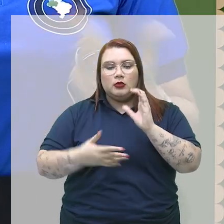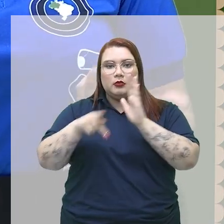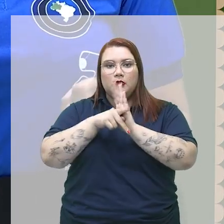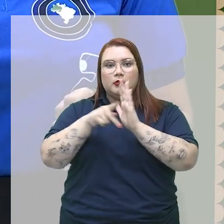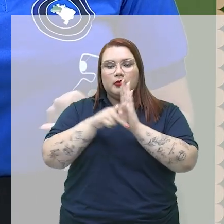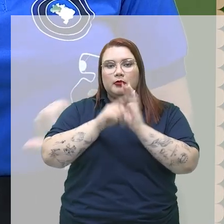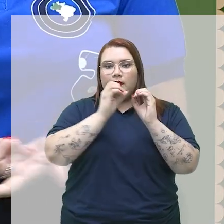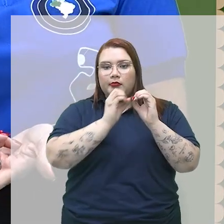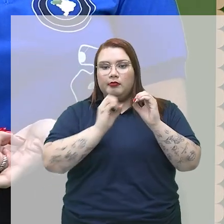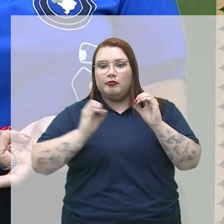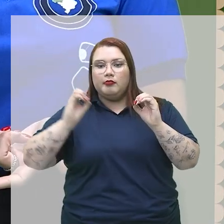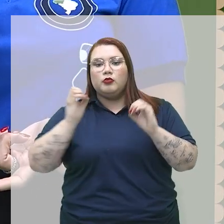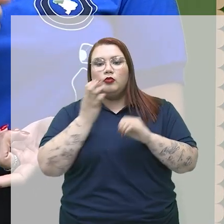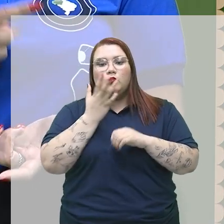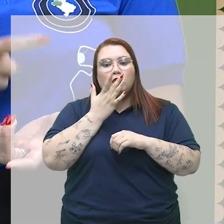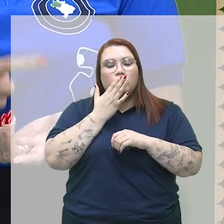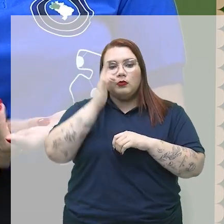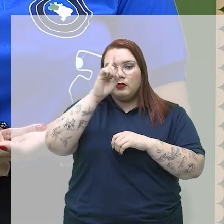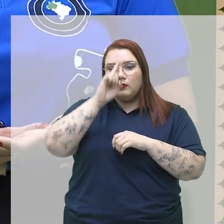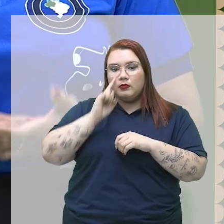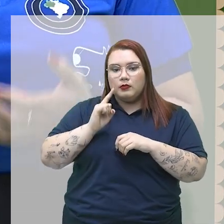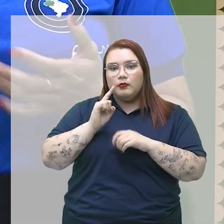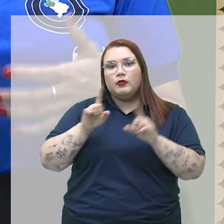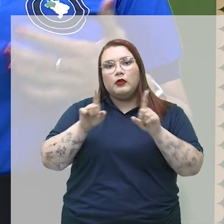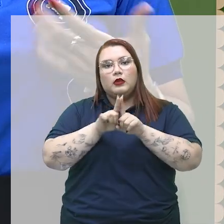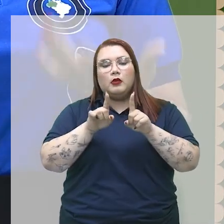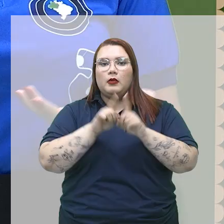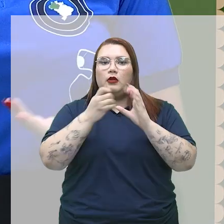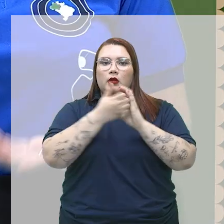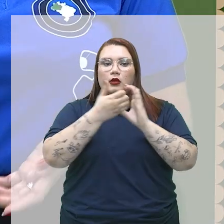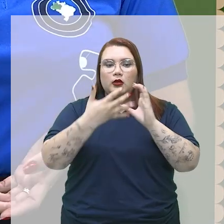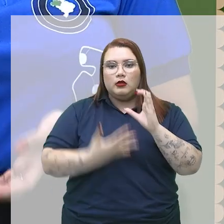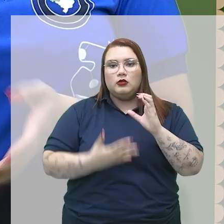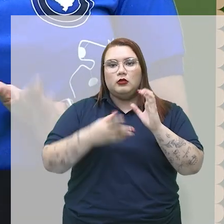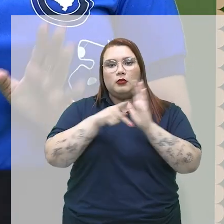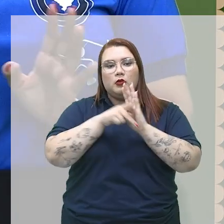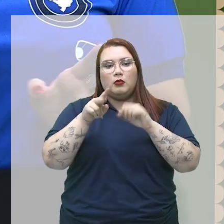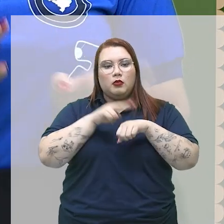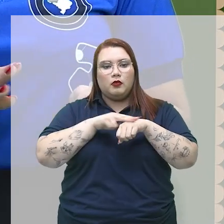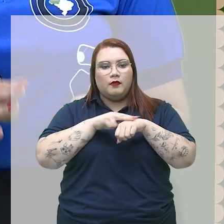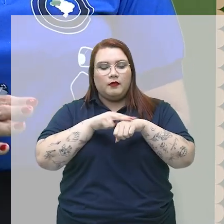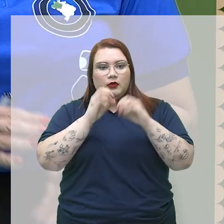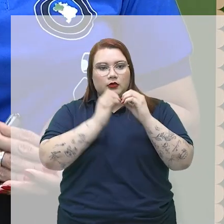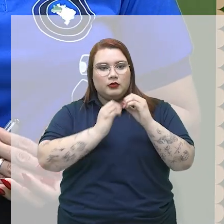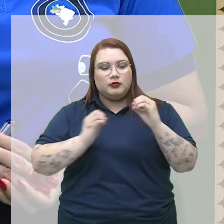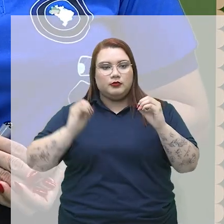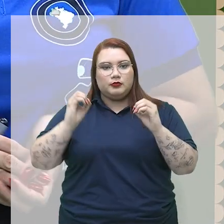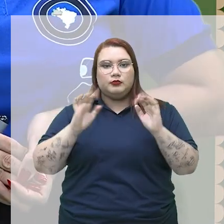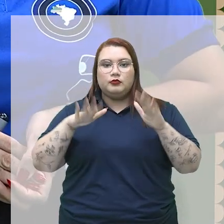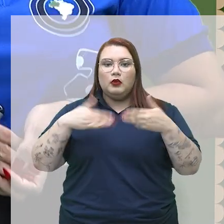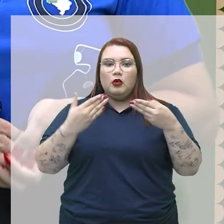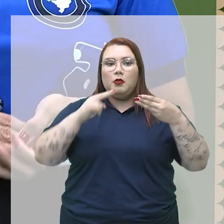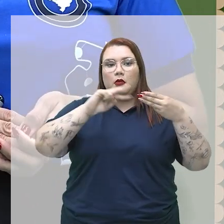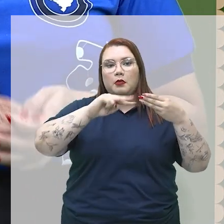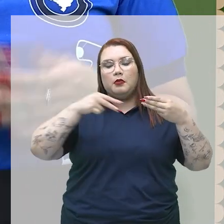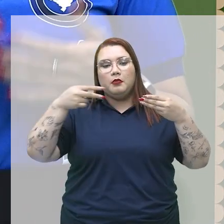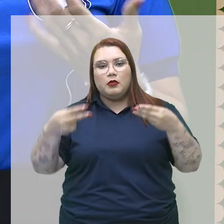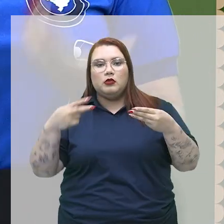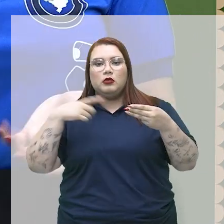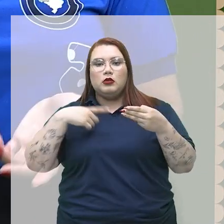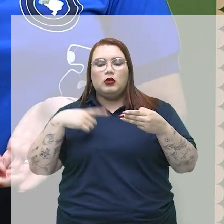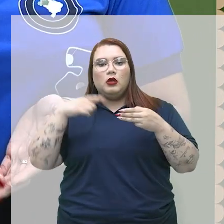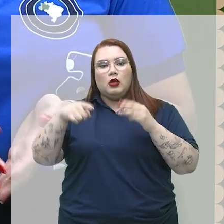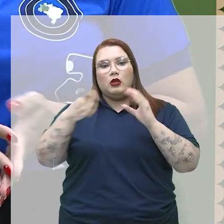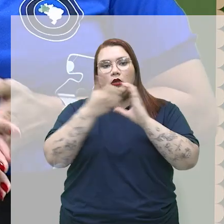apresentavam fatores para as ervilhas de cor amarela e para ervilha de cor verde. E aí